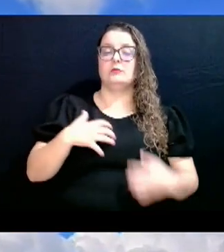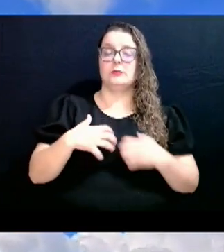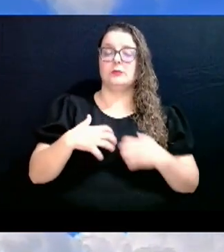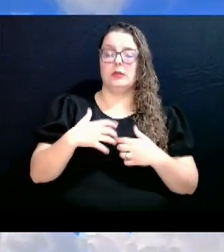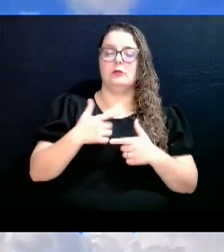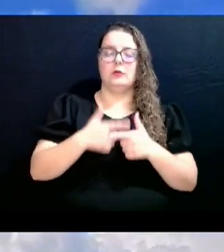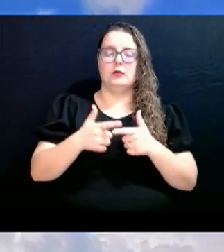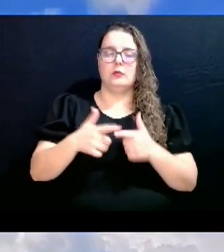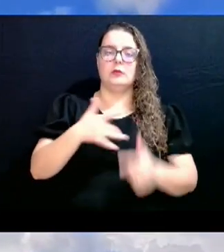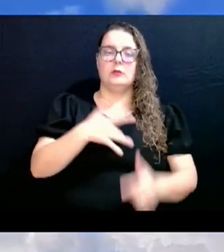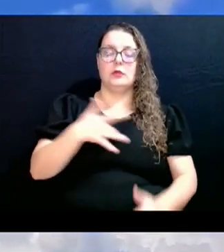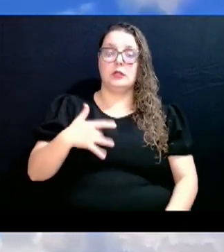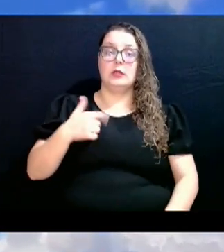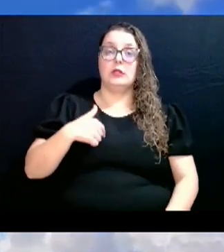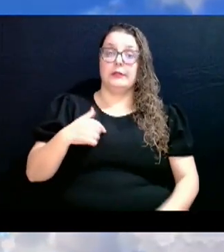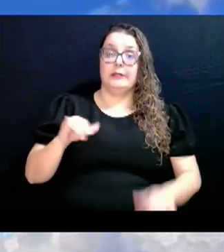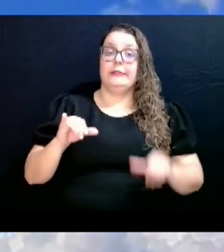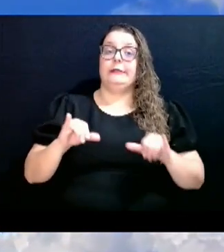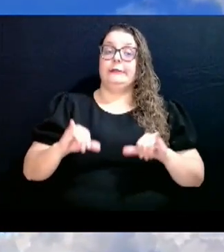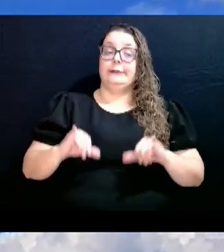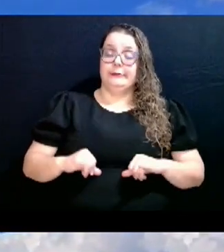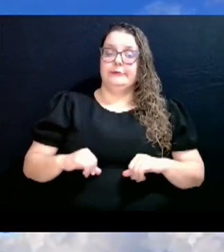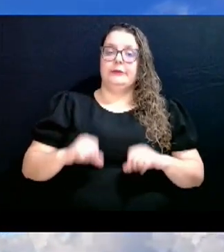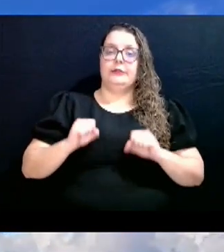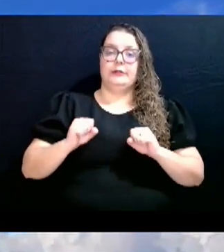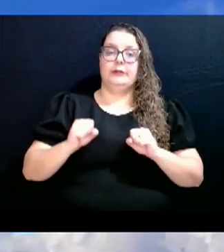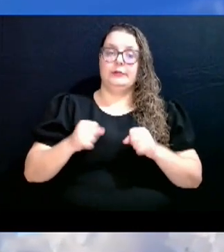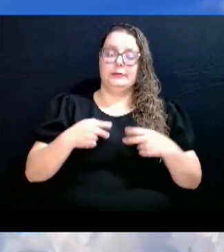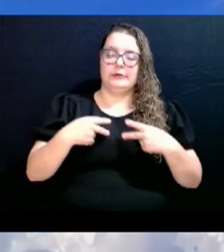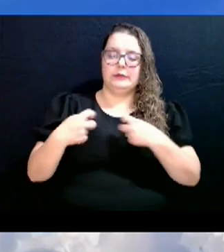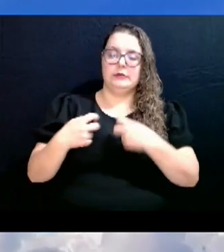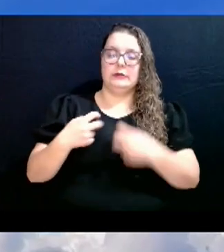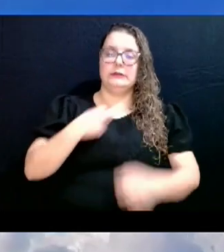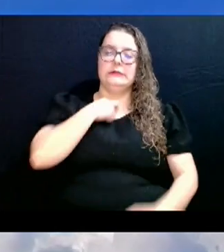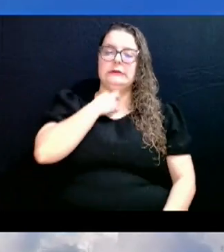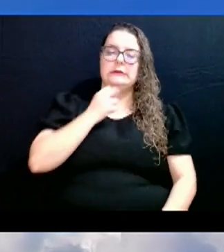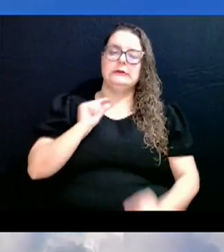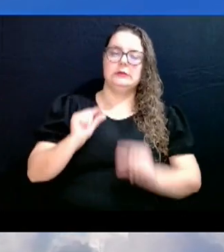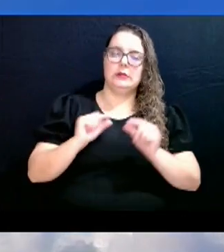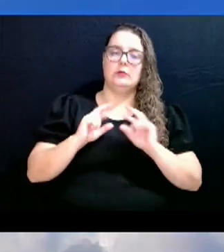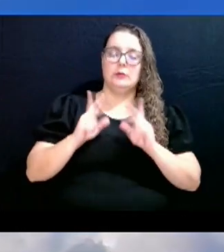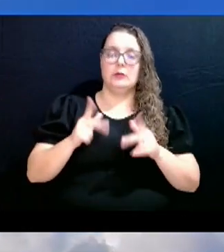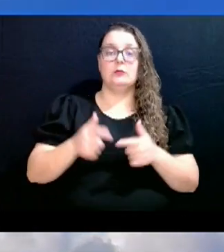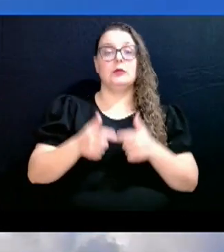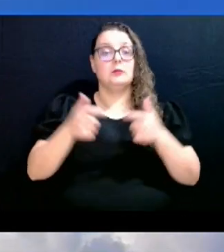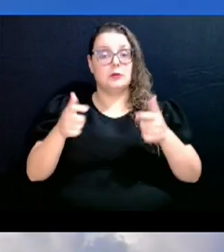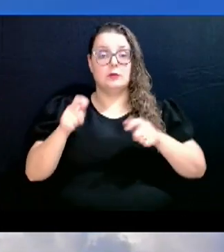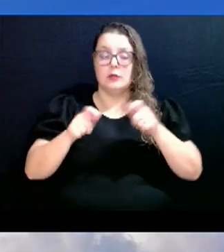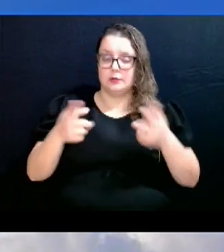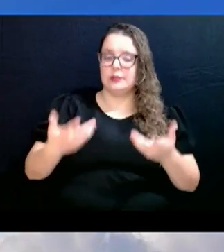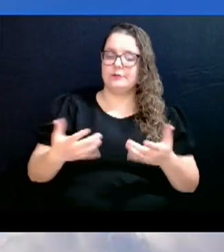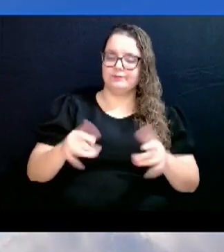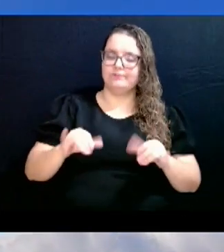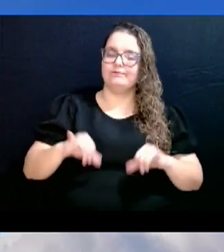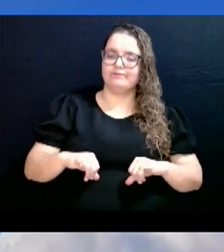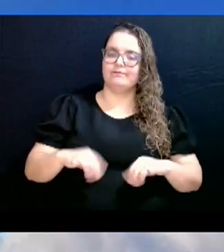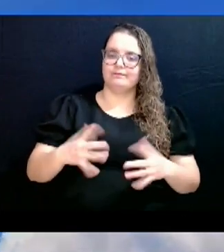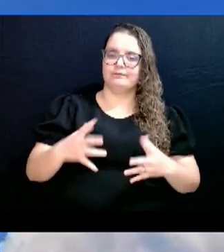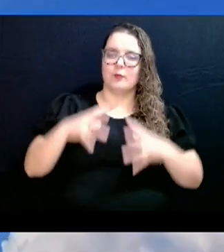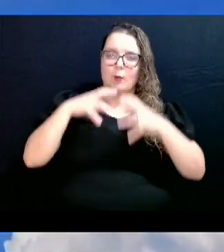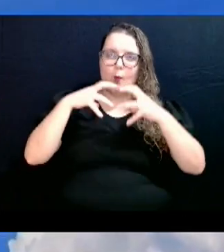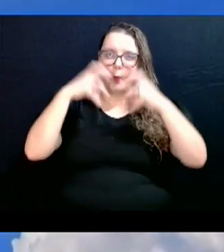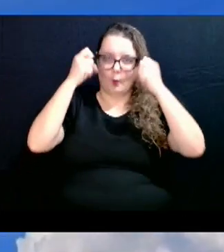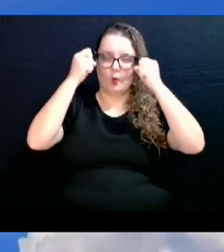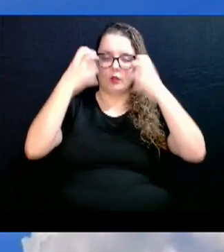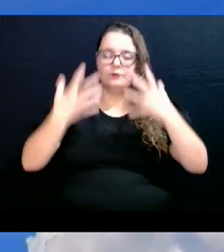estou sofrendo com isso. A gente pode perceber que a minha voz está um pouco diferente, mas eu acho que a maioria das pessoas estão sofrendo com essa secura, né? Então, a